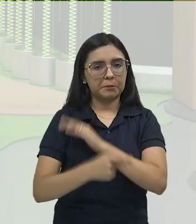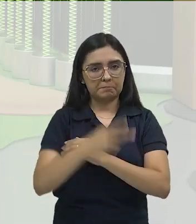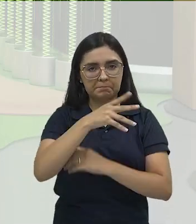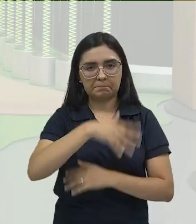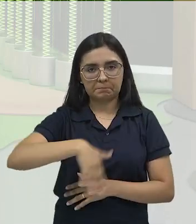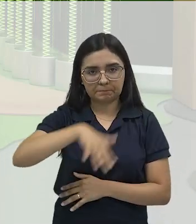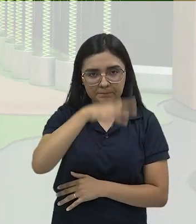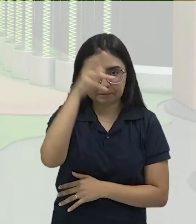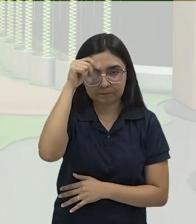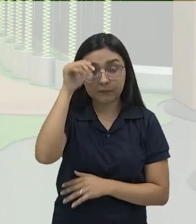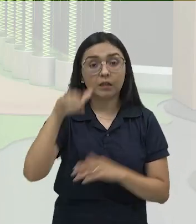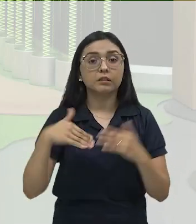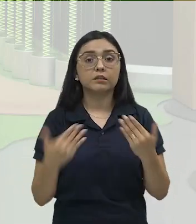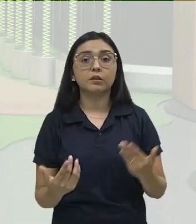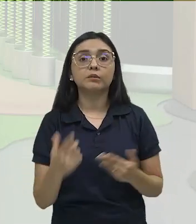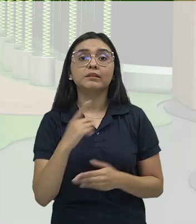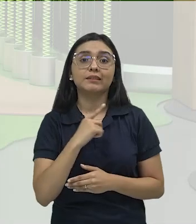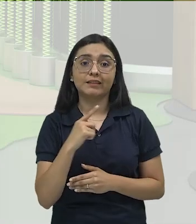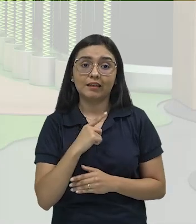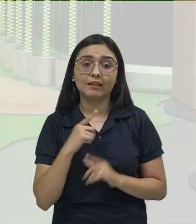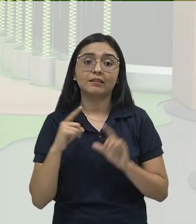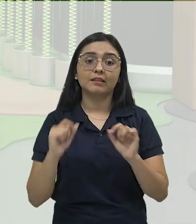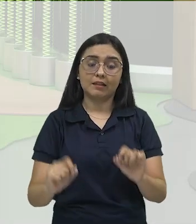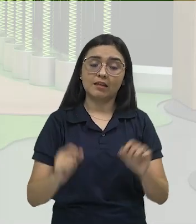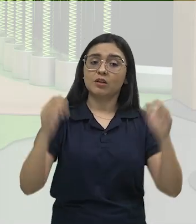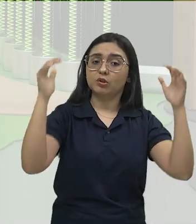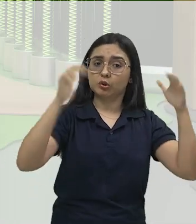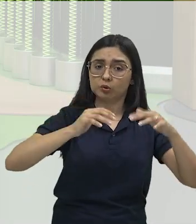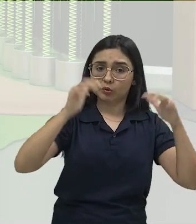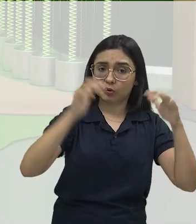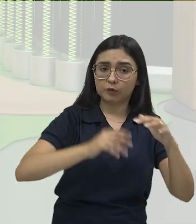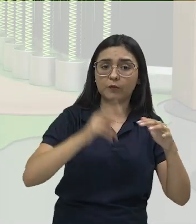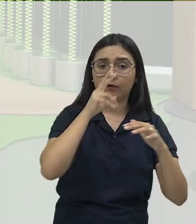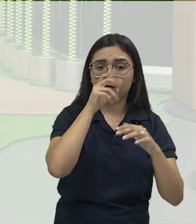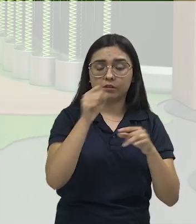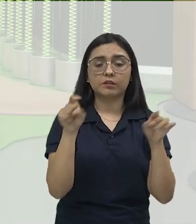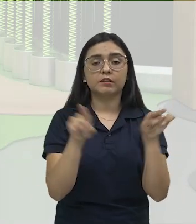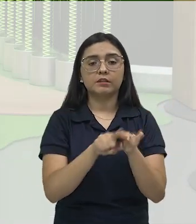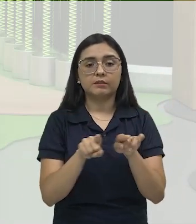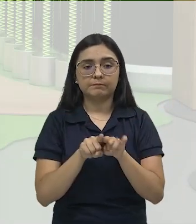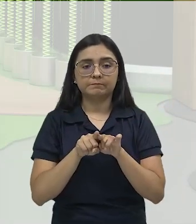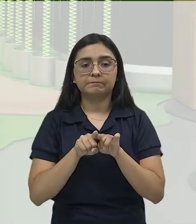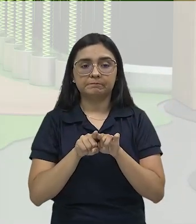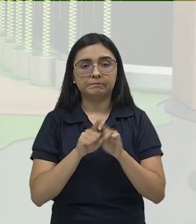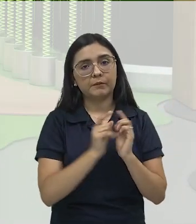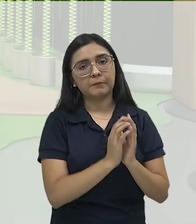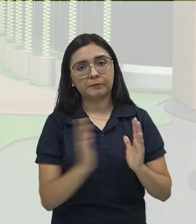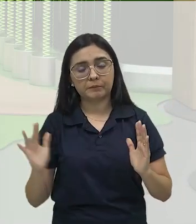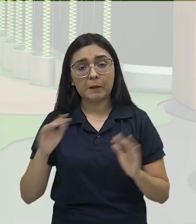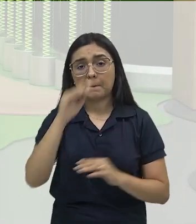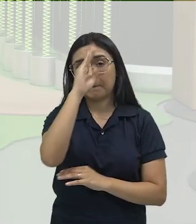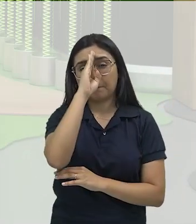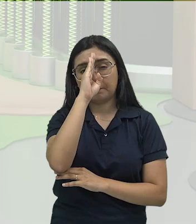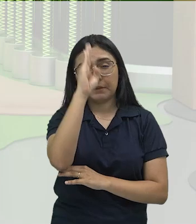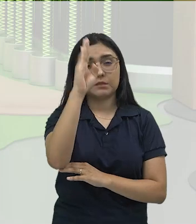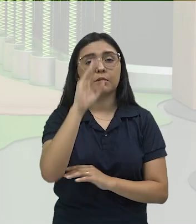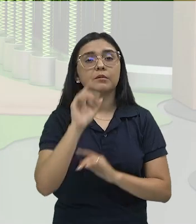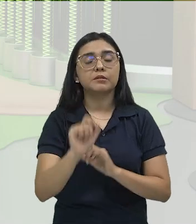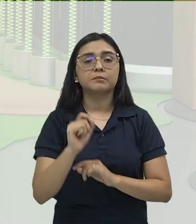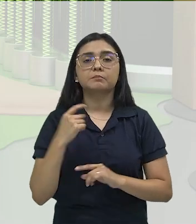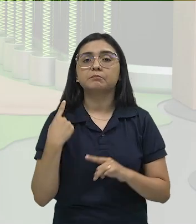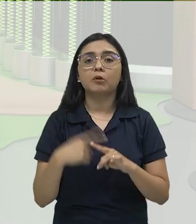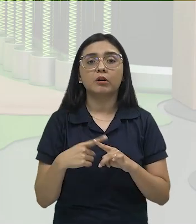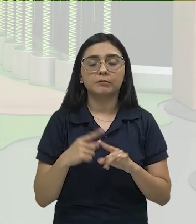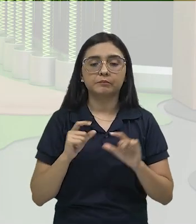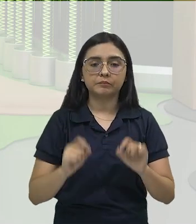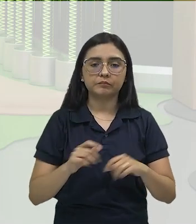Então, a gente tem essa elevada precipitação, essa elevada quantidade de chuva, principalmente por